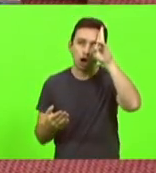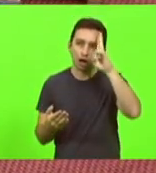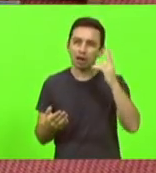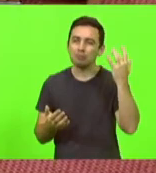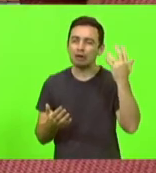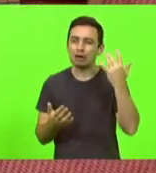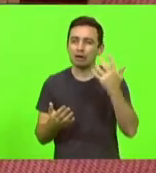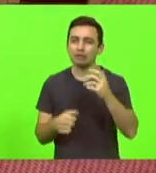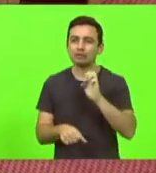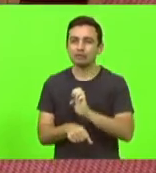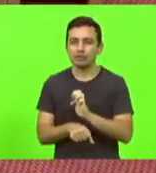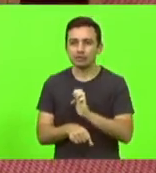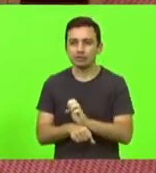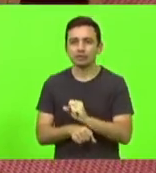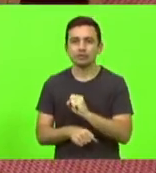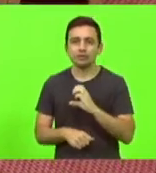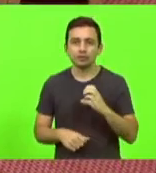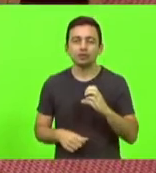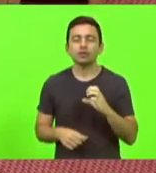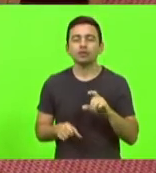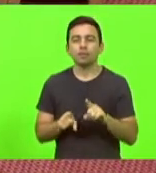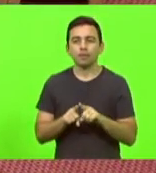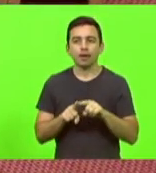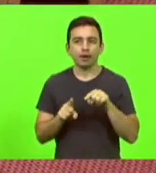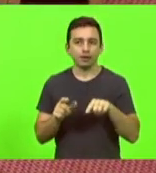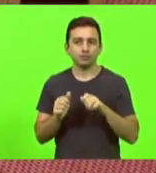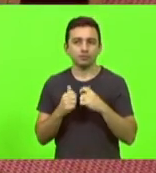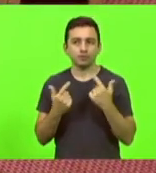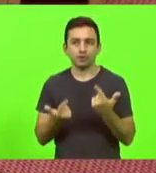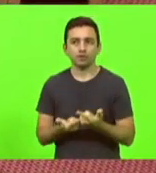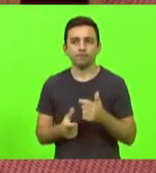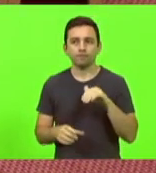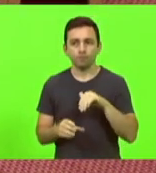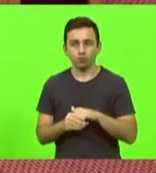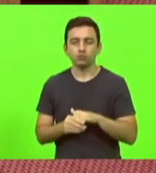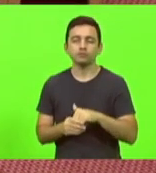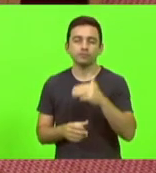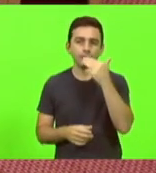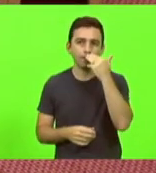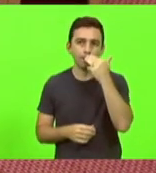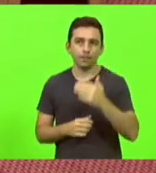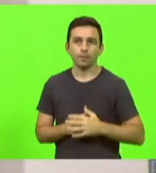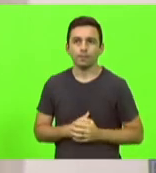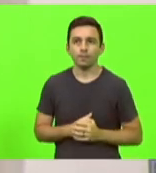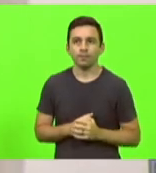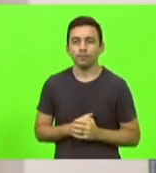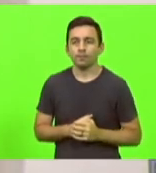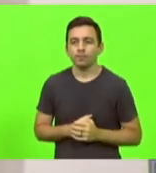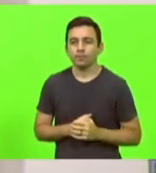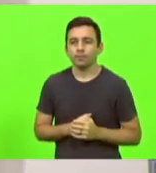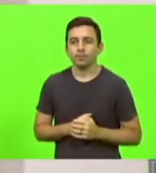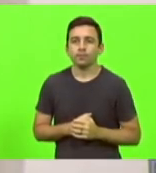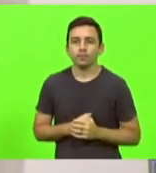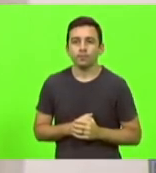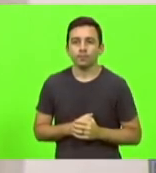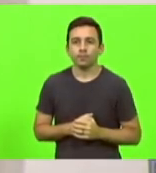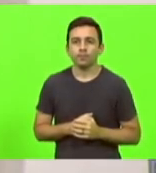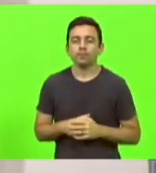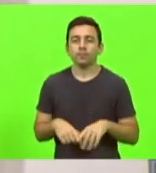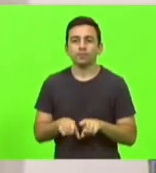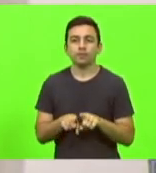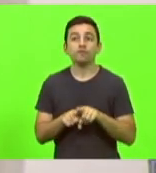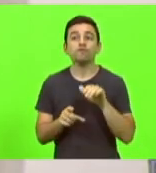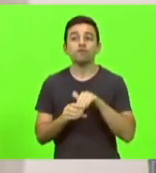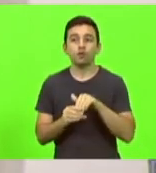nosso Estado e dentro desse Parlamento. Portanto, meu voto, Moacir Sopelsa. Obrigado, deputada. Como voto, o